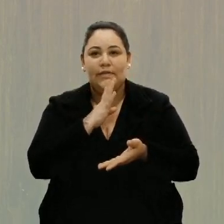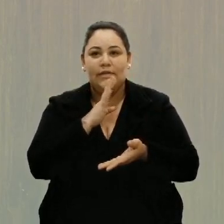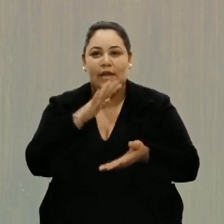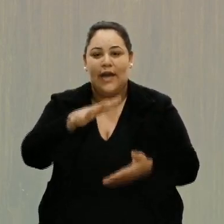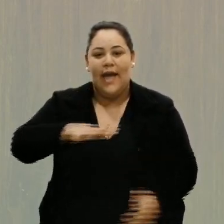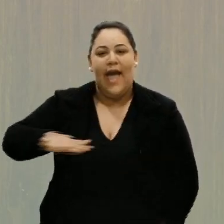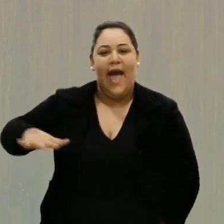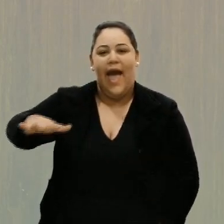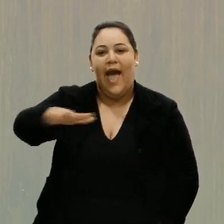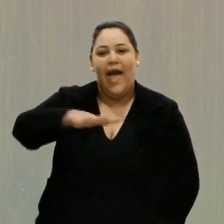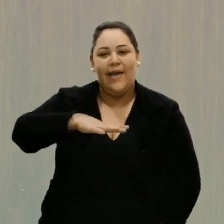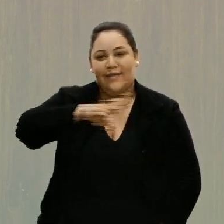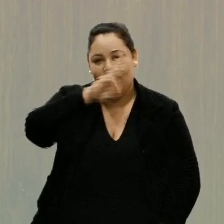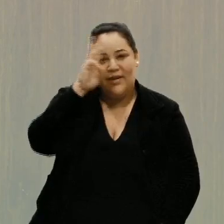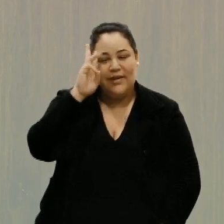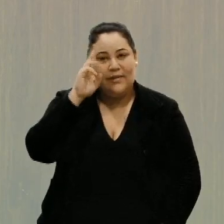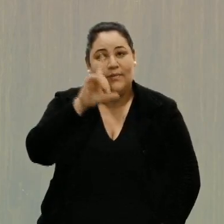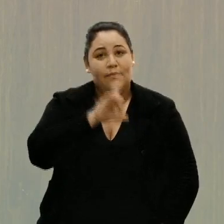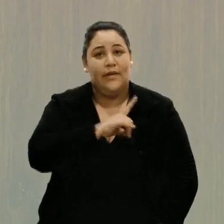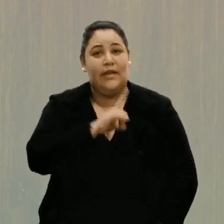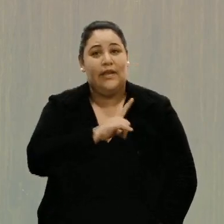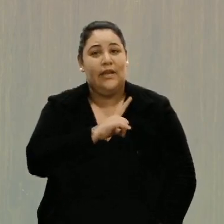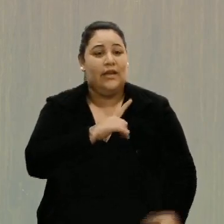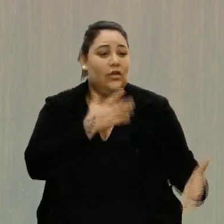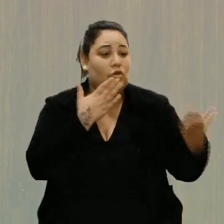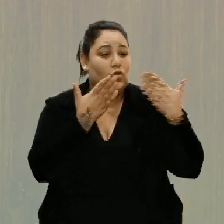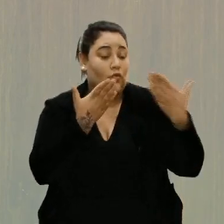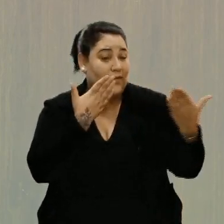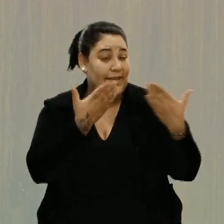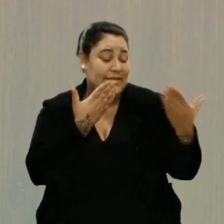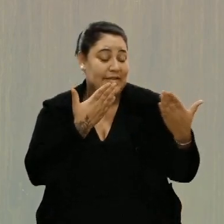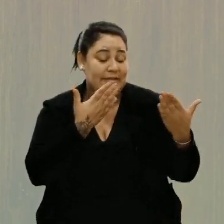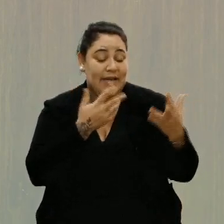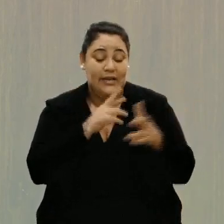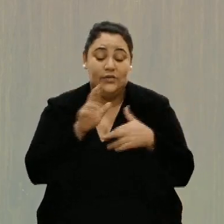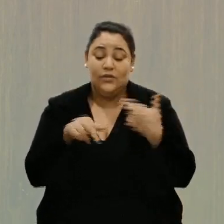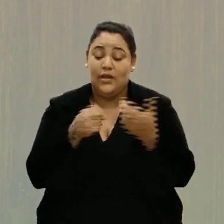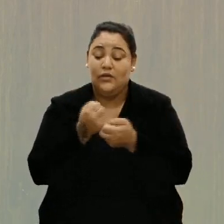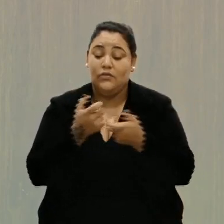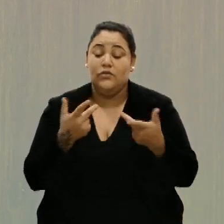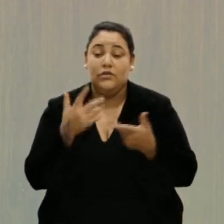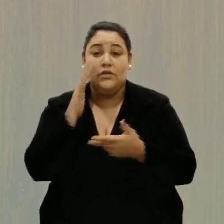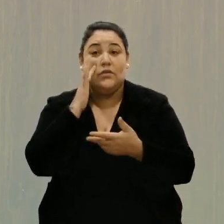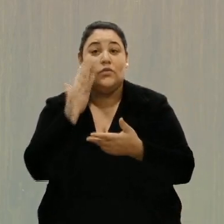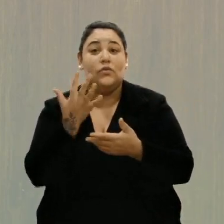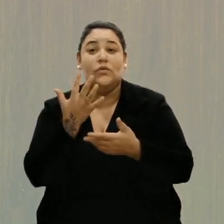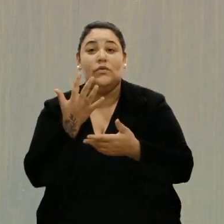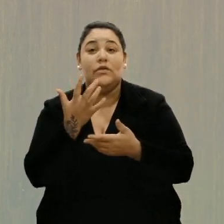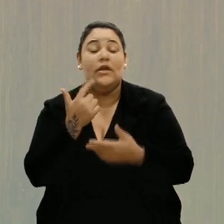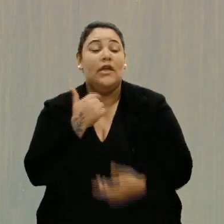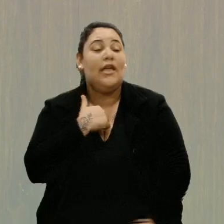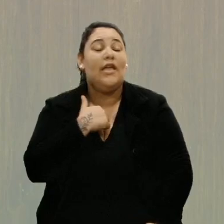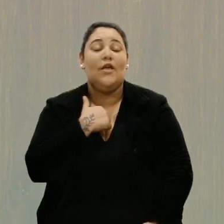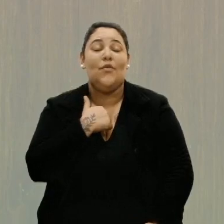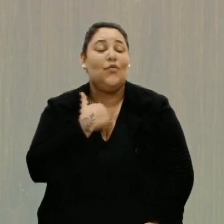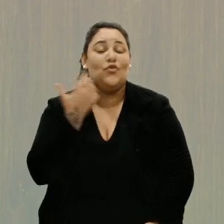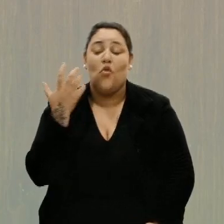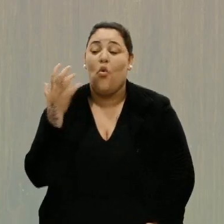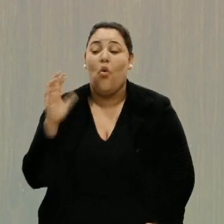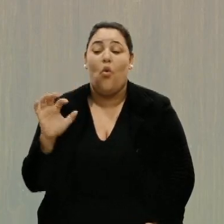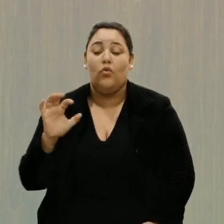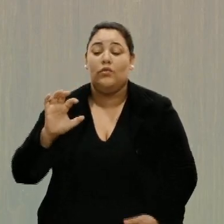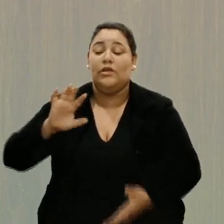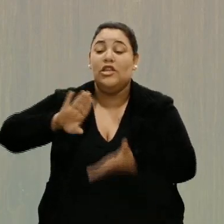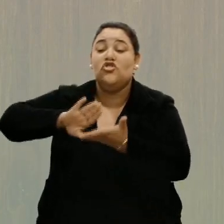ter dúvidas em relação ao processo que está acontecendo. Eu não sou contra tirar ou remover as